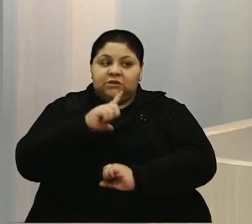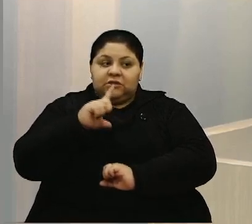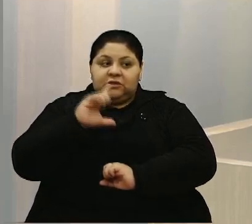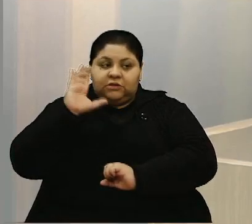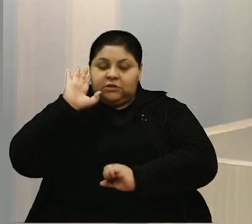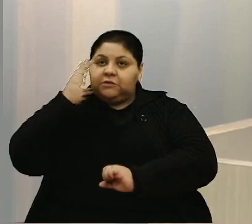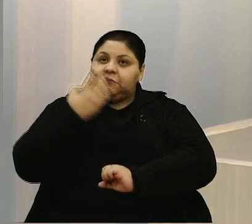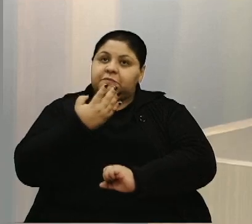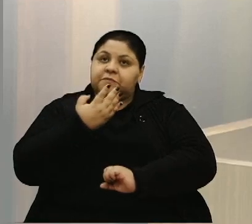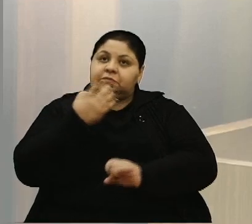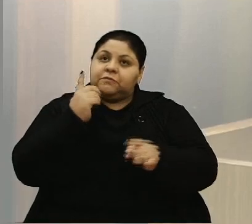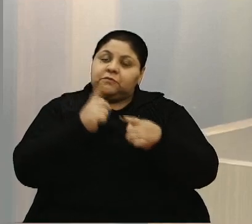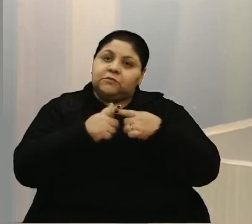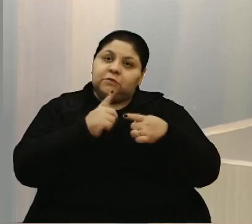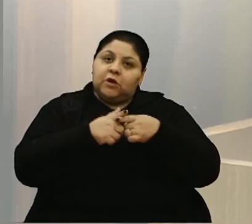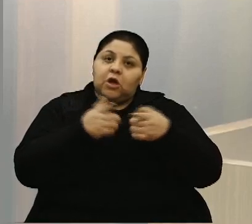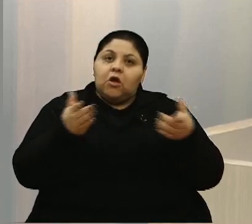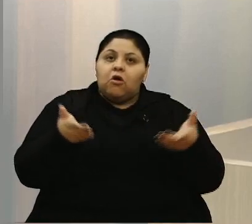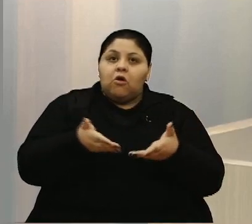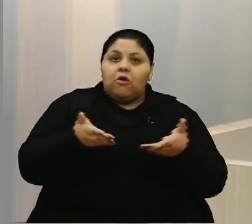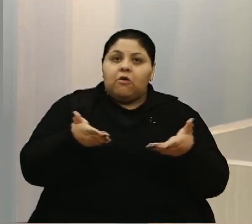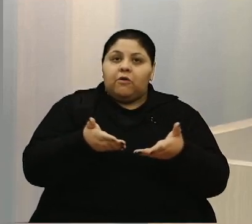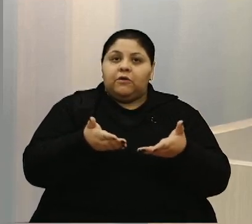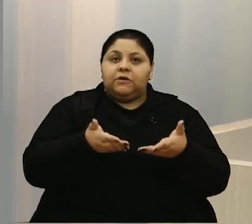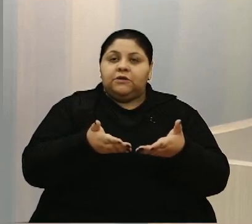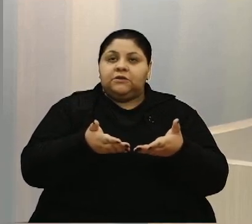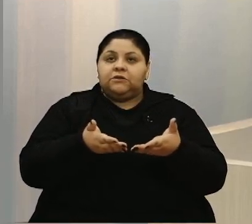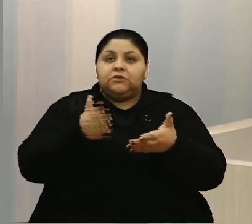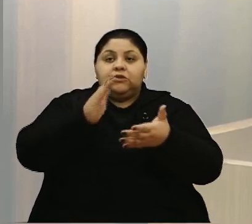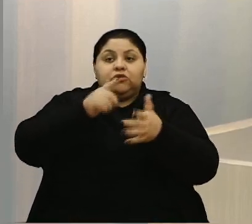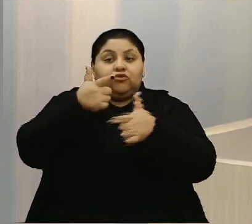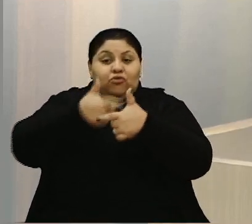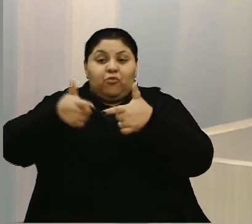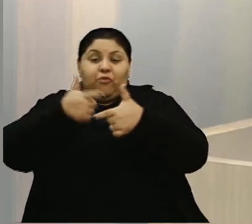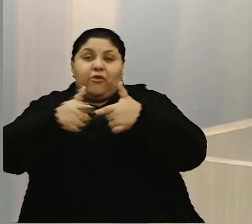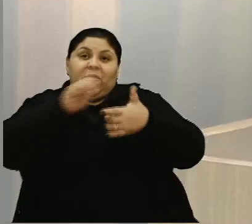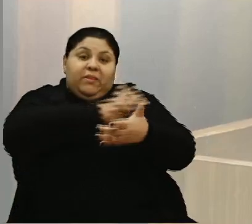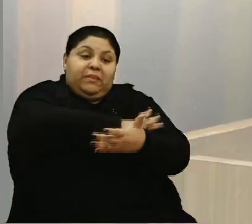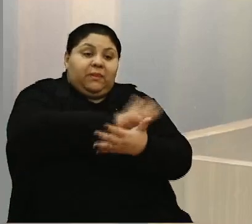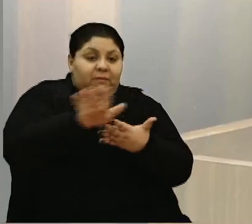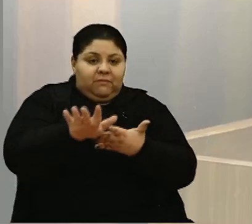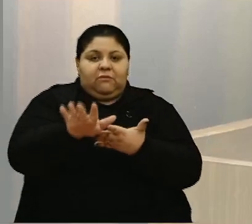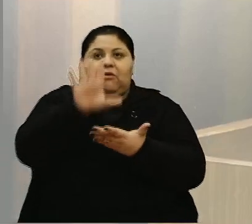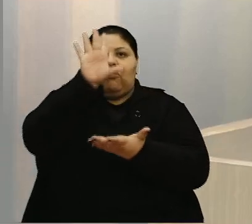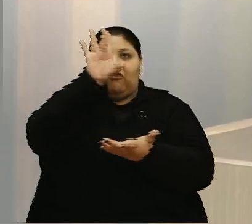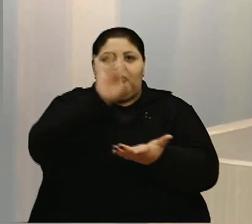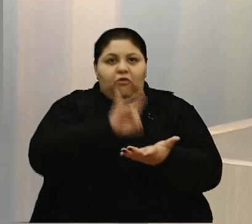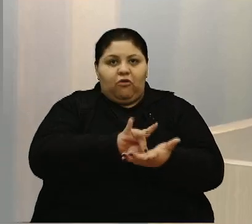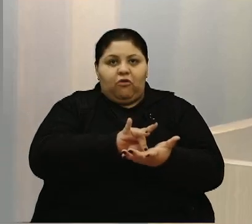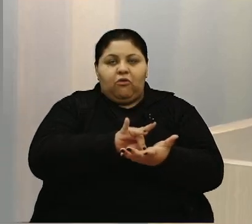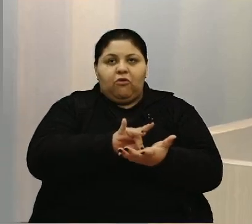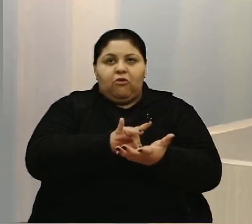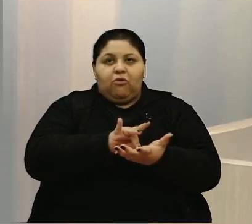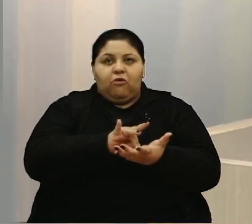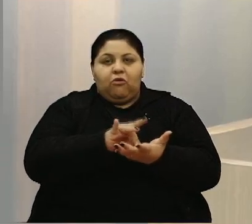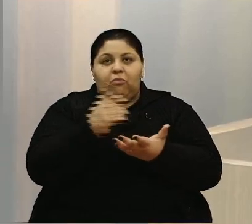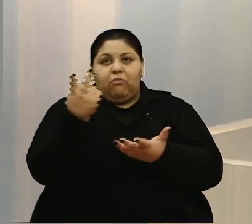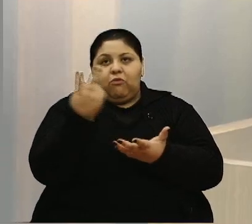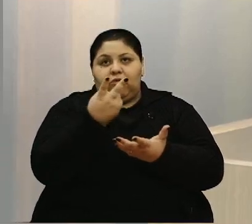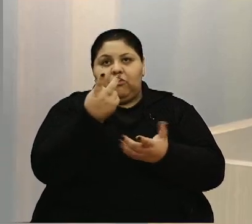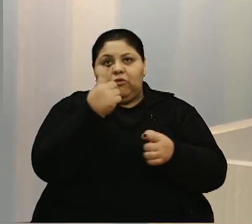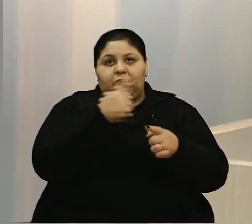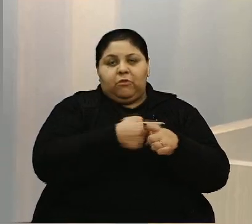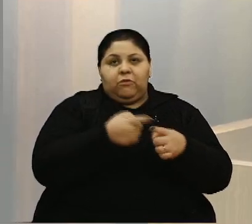solucionar, até mesmo porque estamos num estado de calamidade pública declarada por 2 fatores importantes.